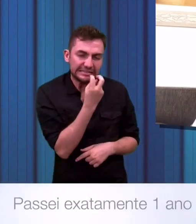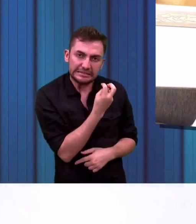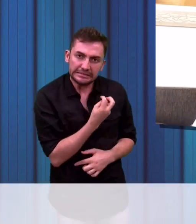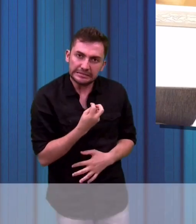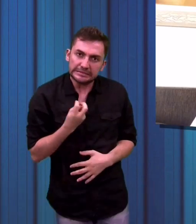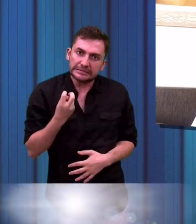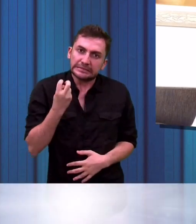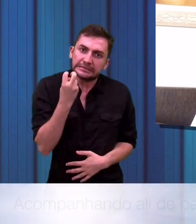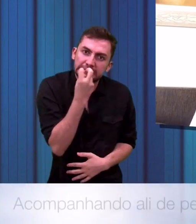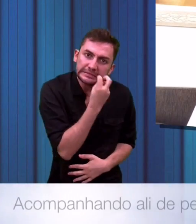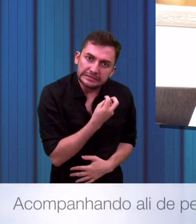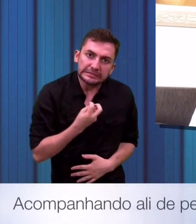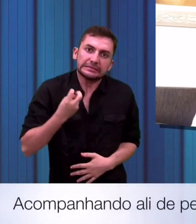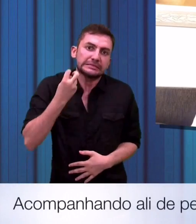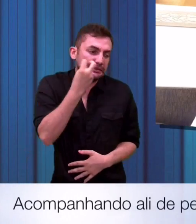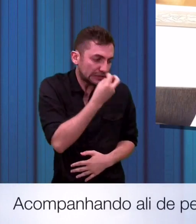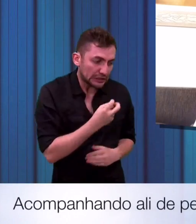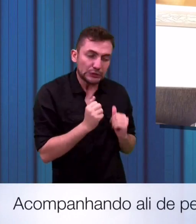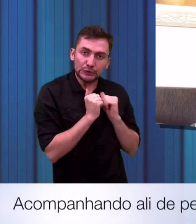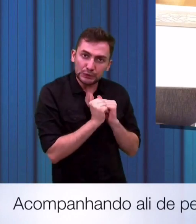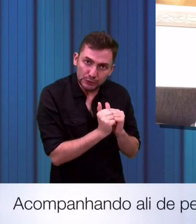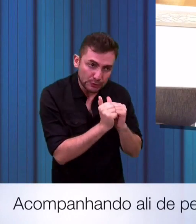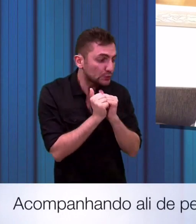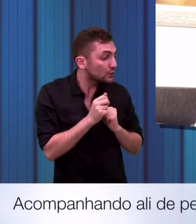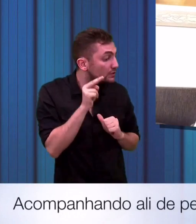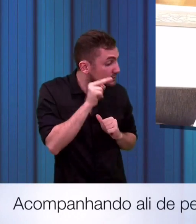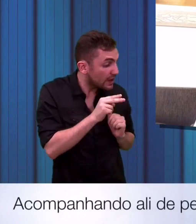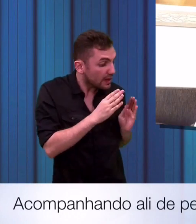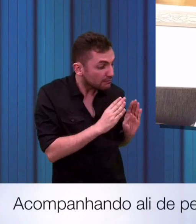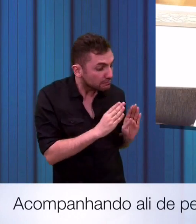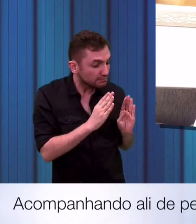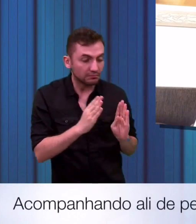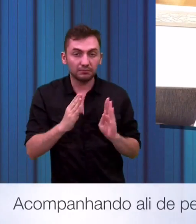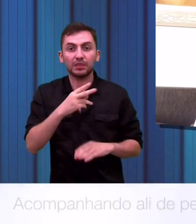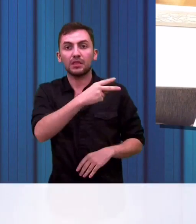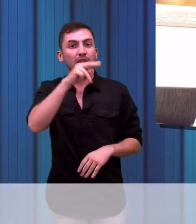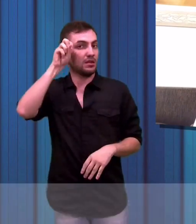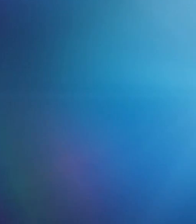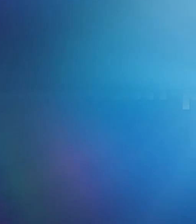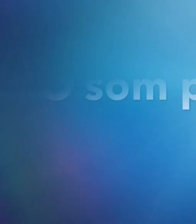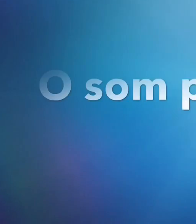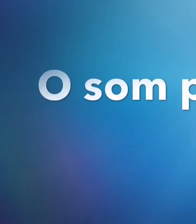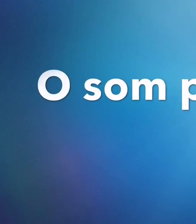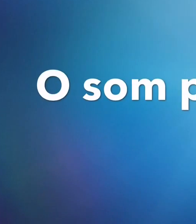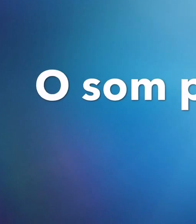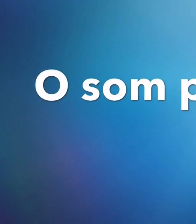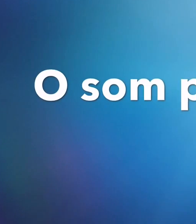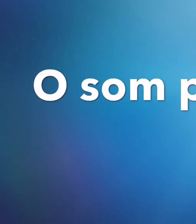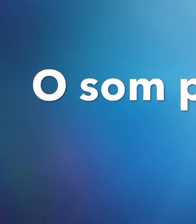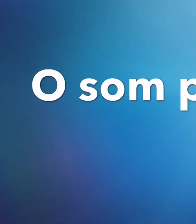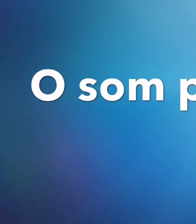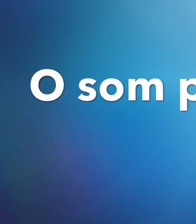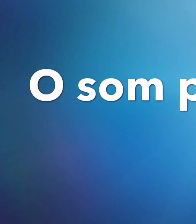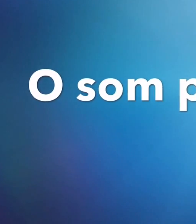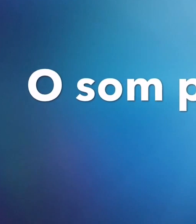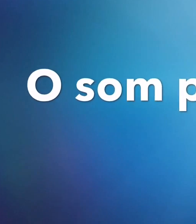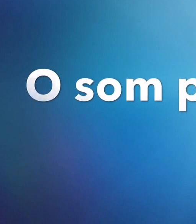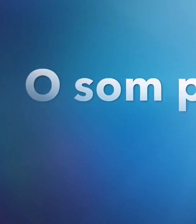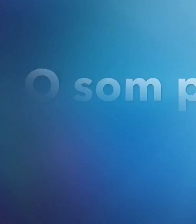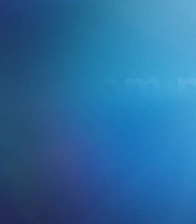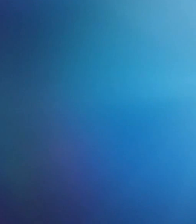pela oralização, acompanhando ali, de perto, etapa por etapa do Guilherme.